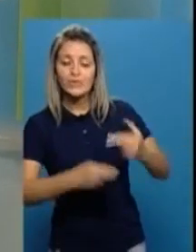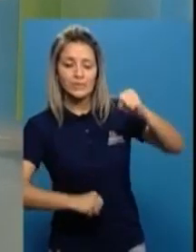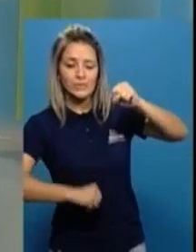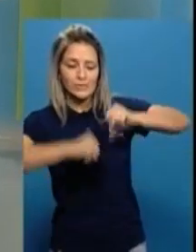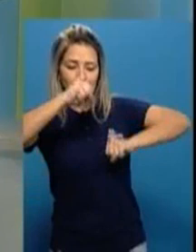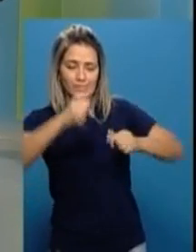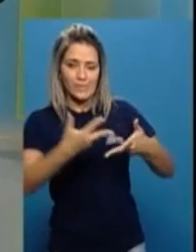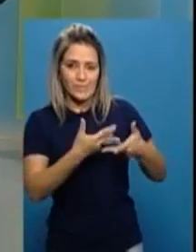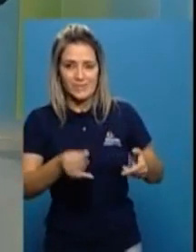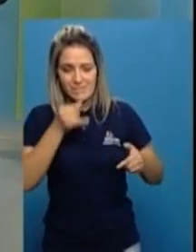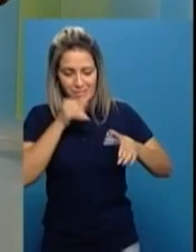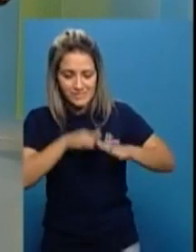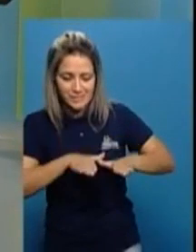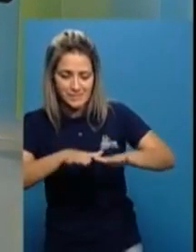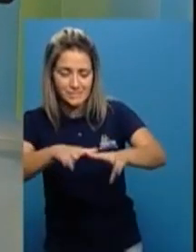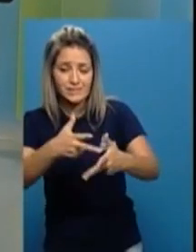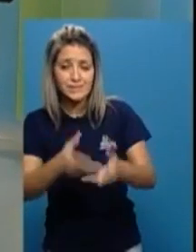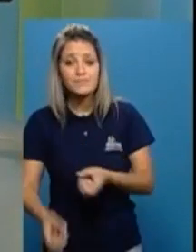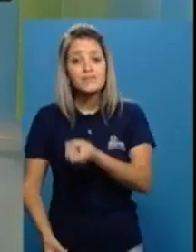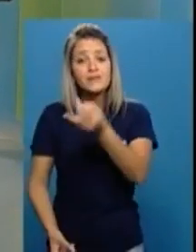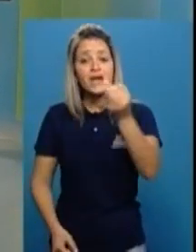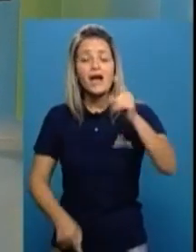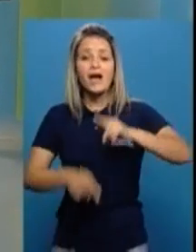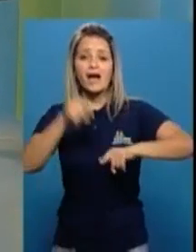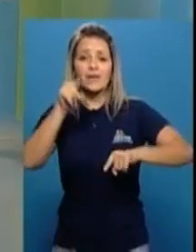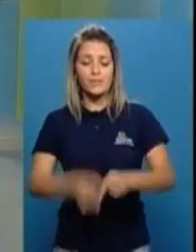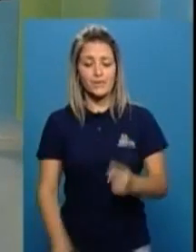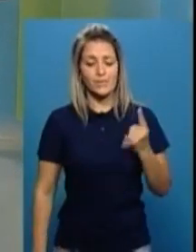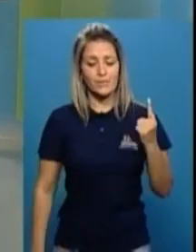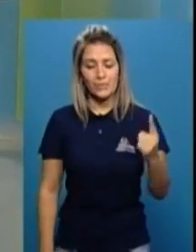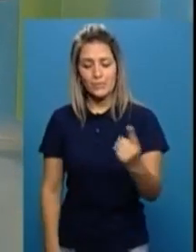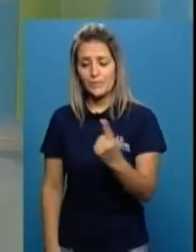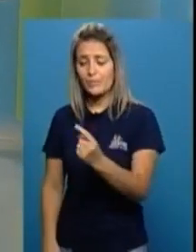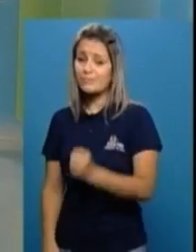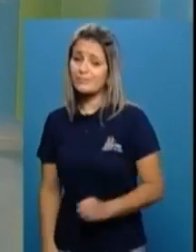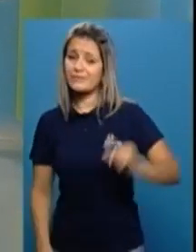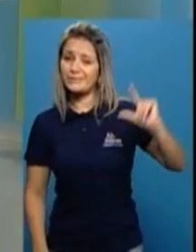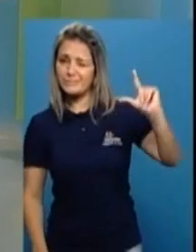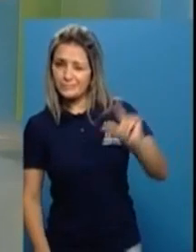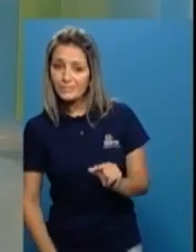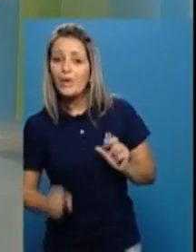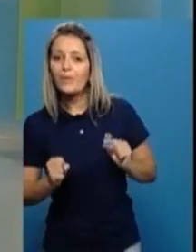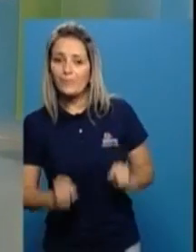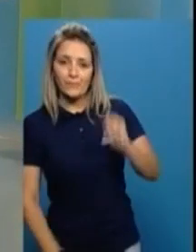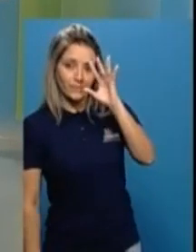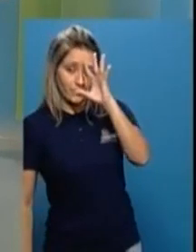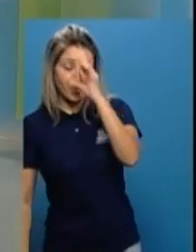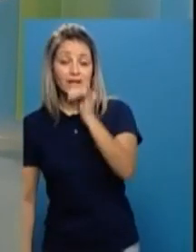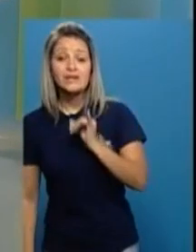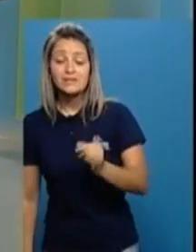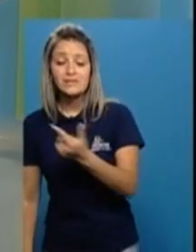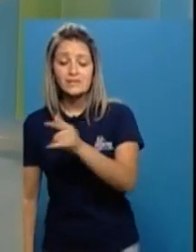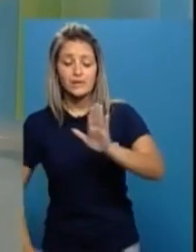geral, onde o volume de produção unitário também pode ser muito baixo. E a não padronização